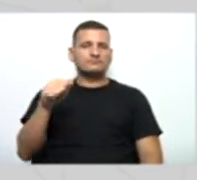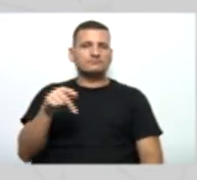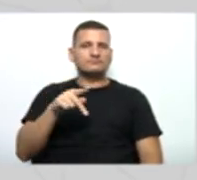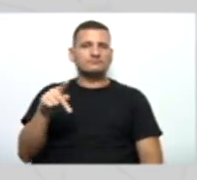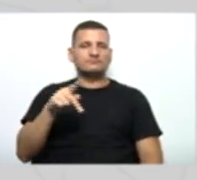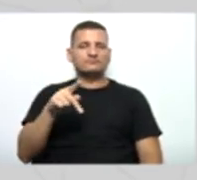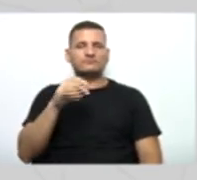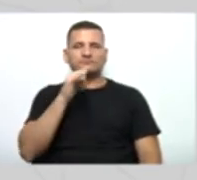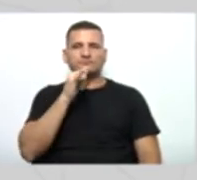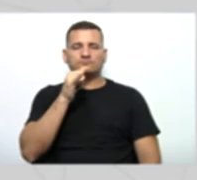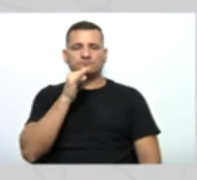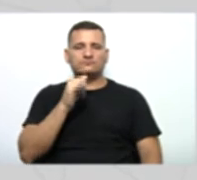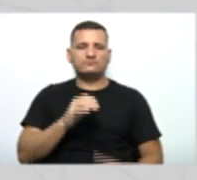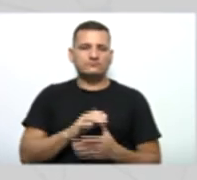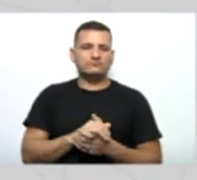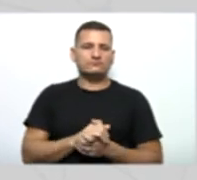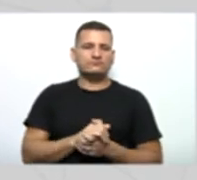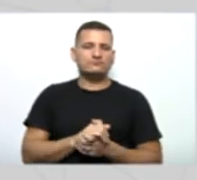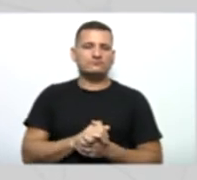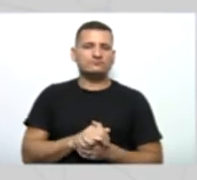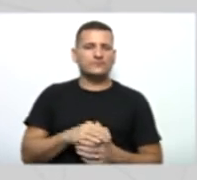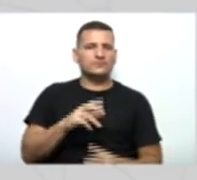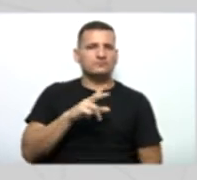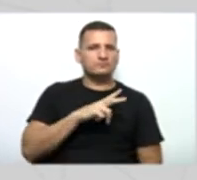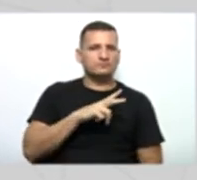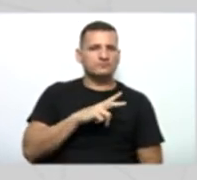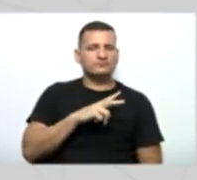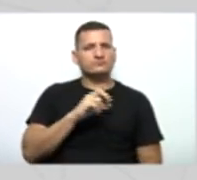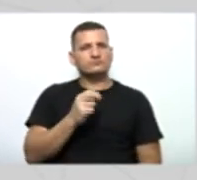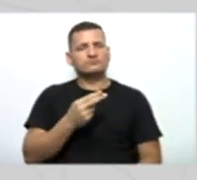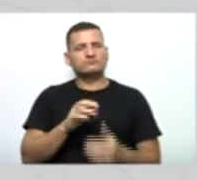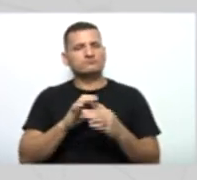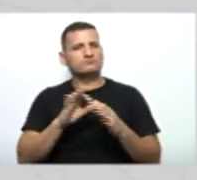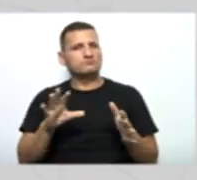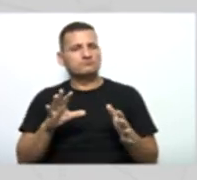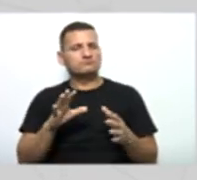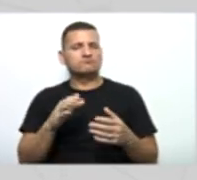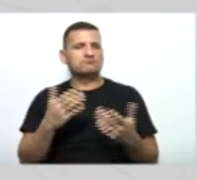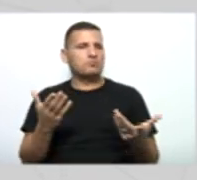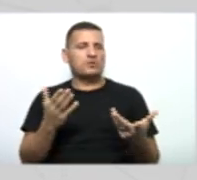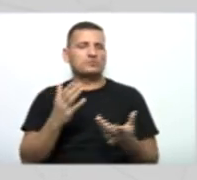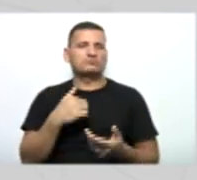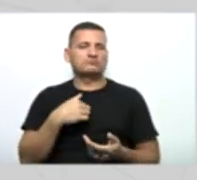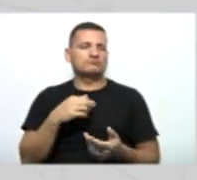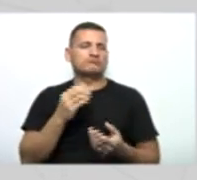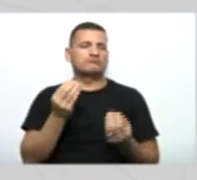vou definir que tal atributo vai ser público e o outro atributo vai ser do tipo